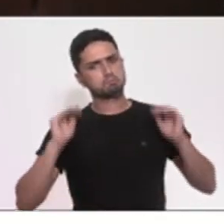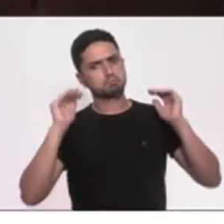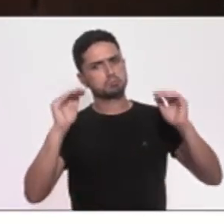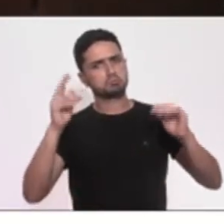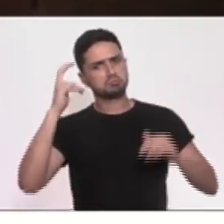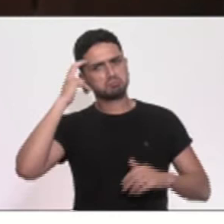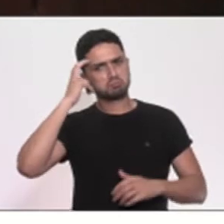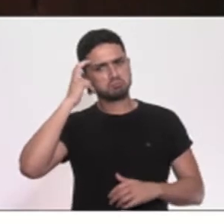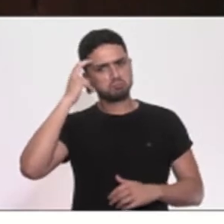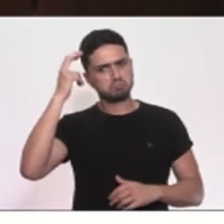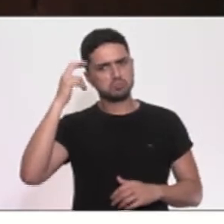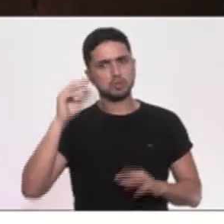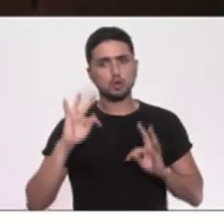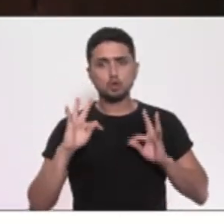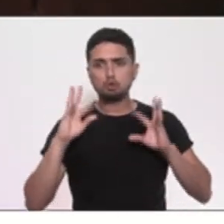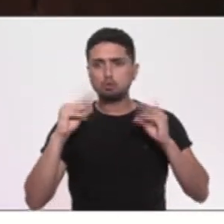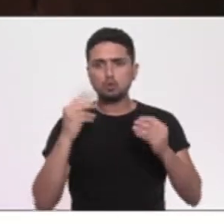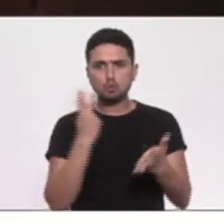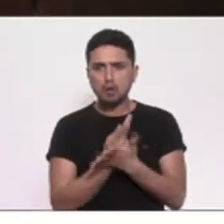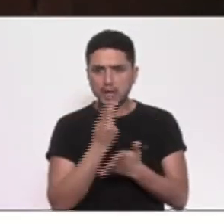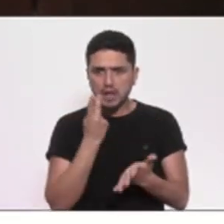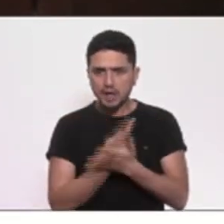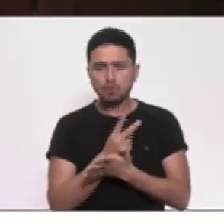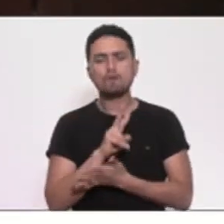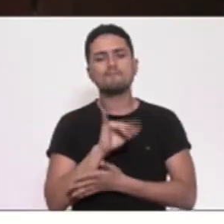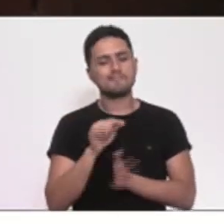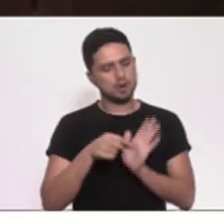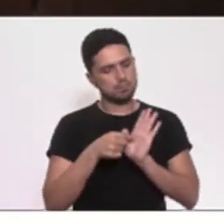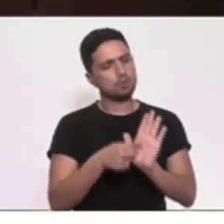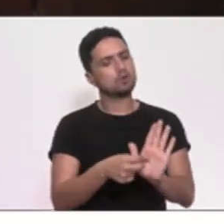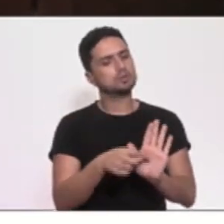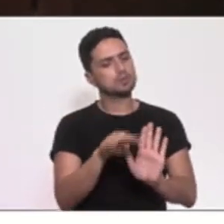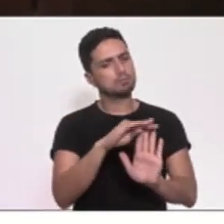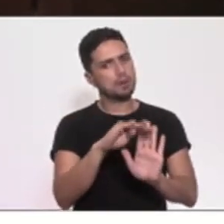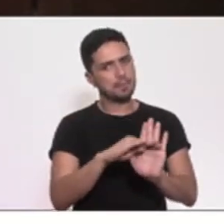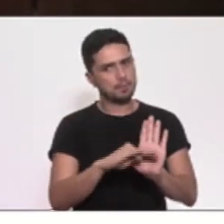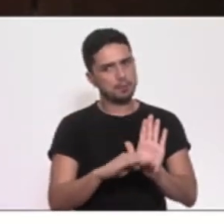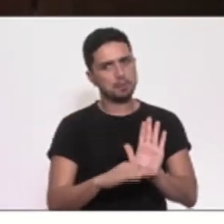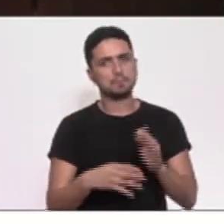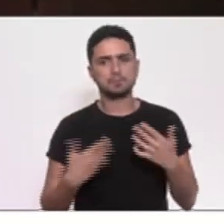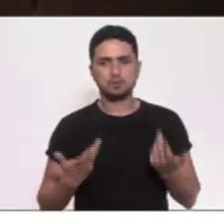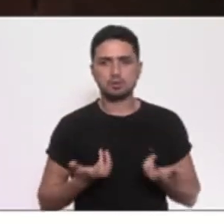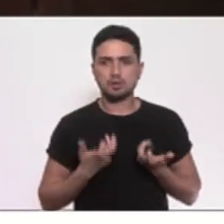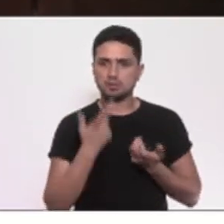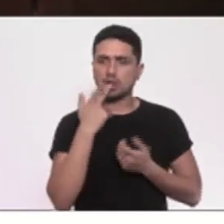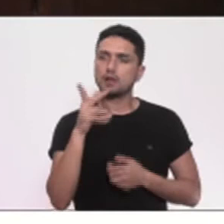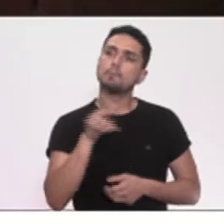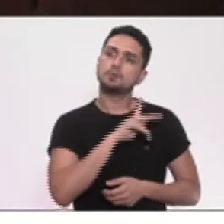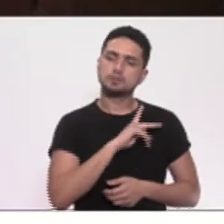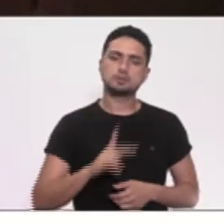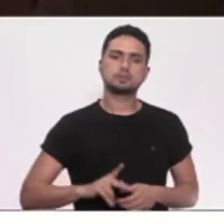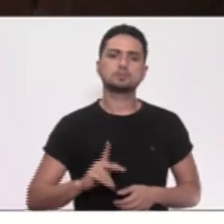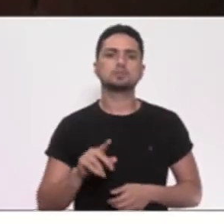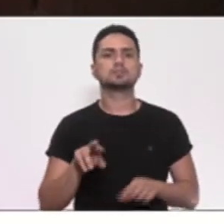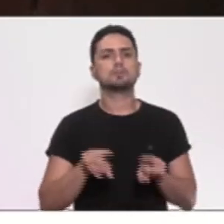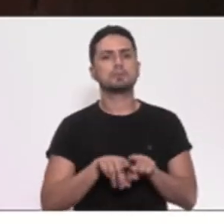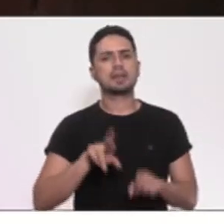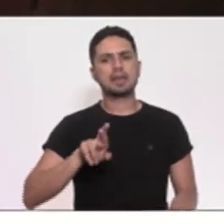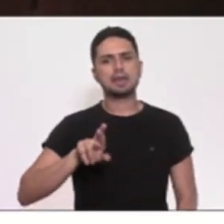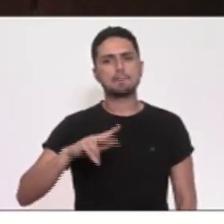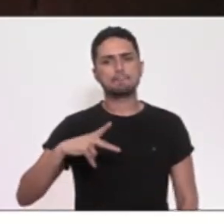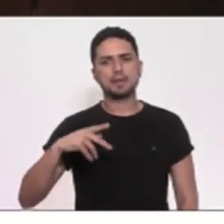será levado em consideração. Quero dizer, senhor presidente, que nós temos que levar em consideração a questão dos RPAs,